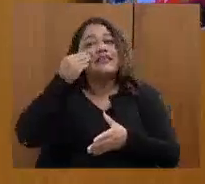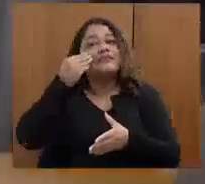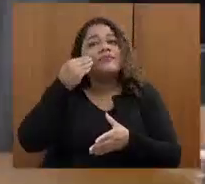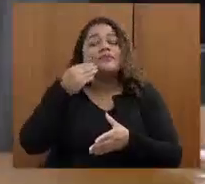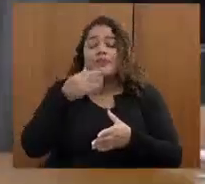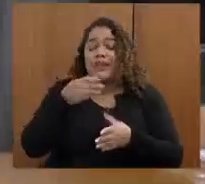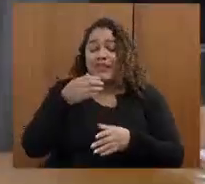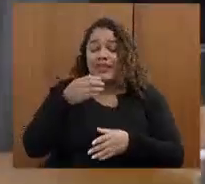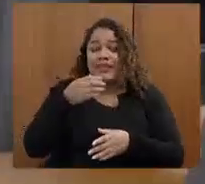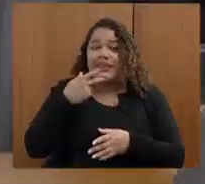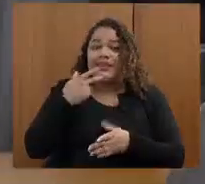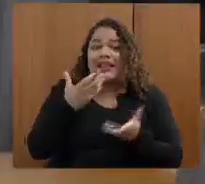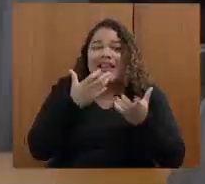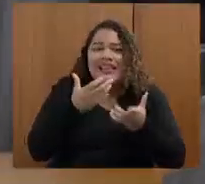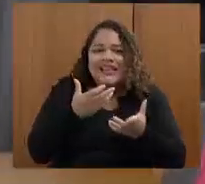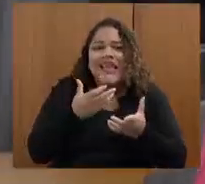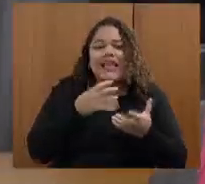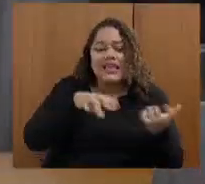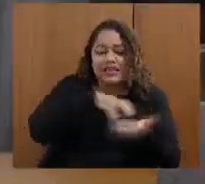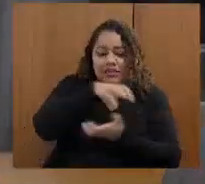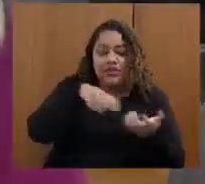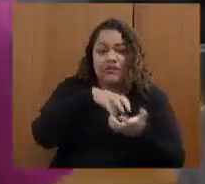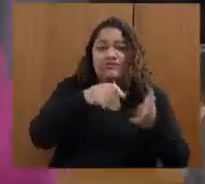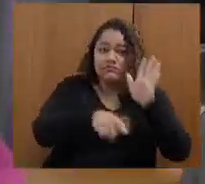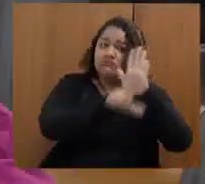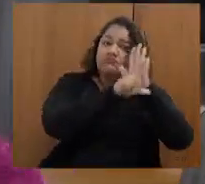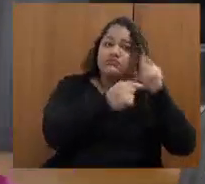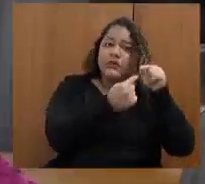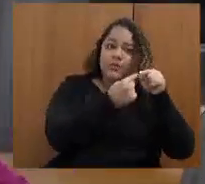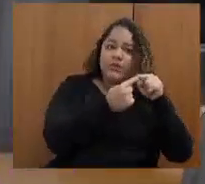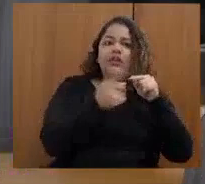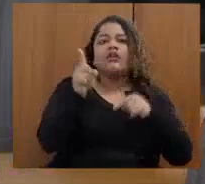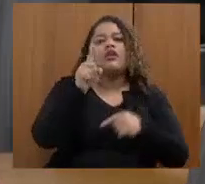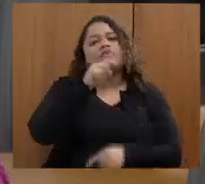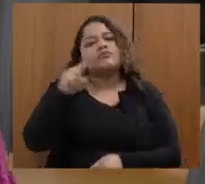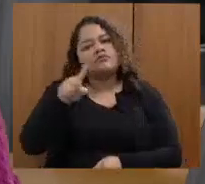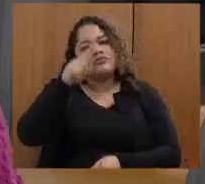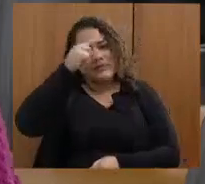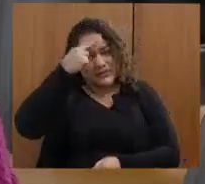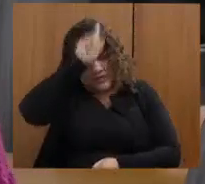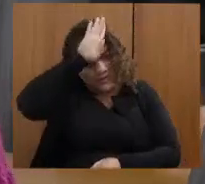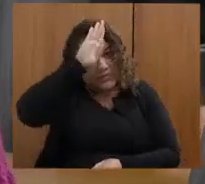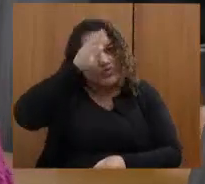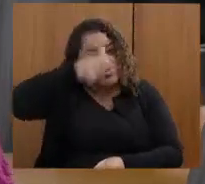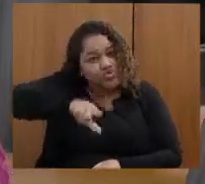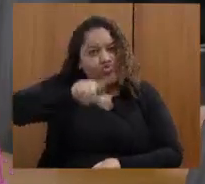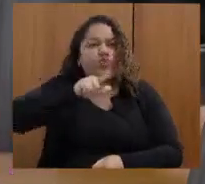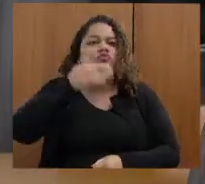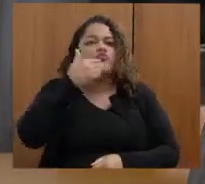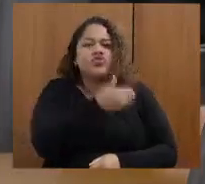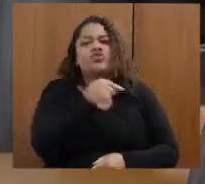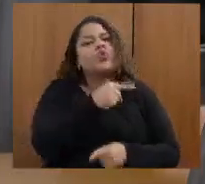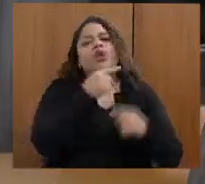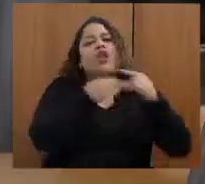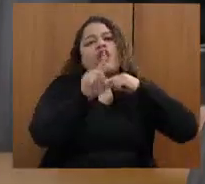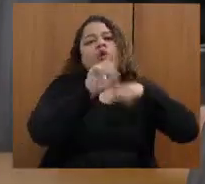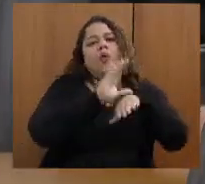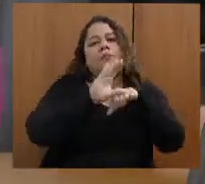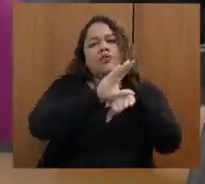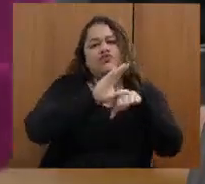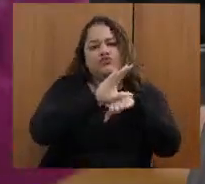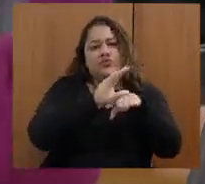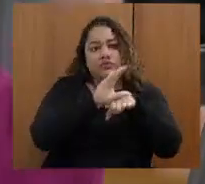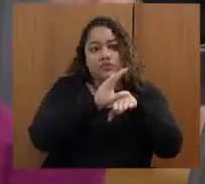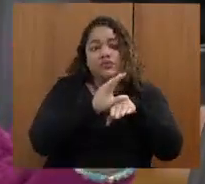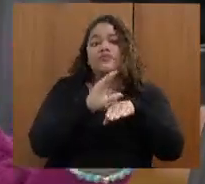declaração de legalidade da greve o governo Zema de novo pediu para ser declarado em constitucionalidade inclusive chegando